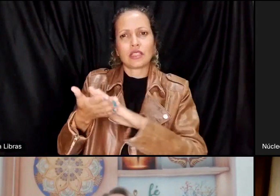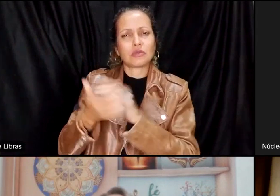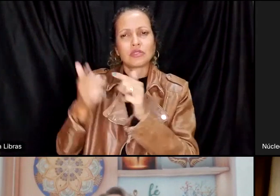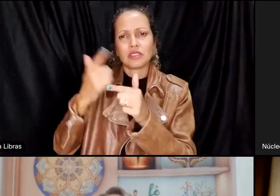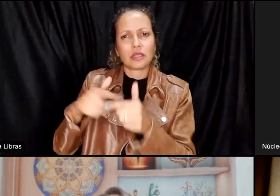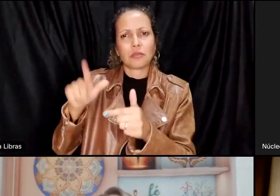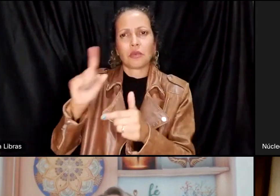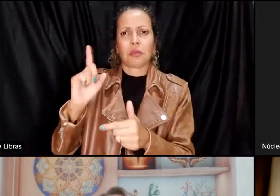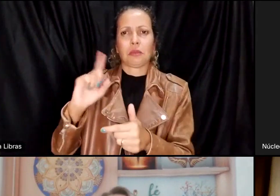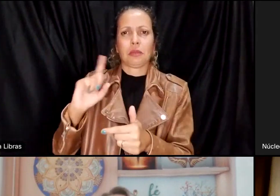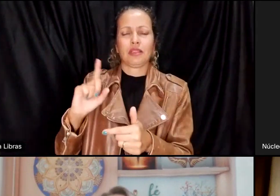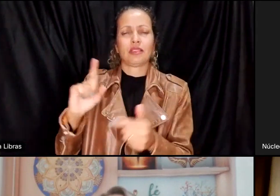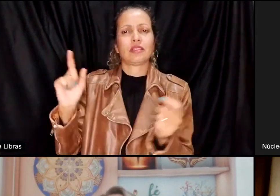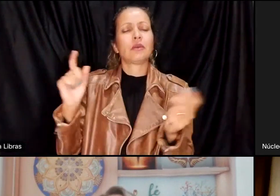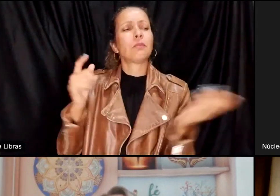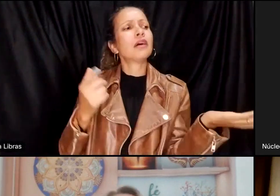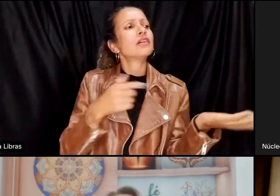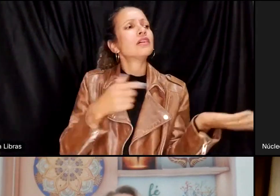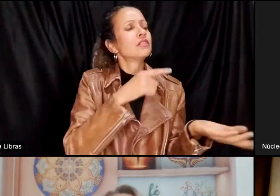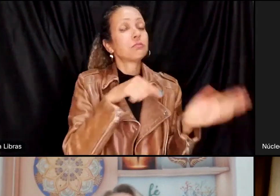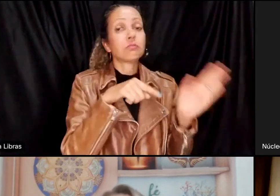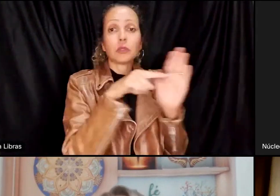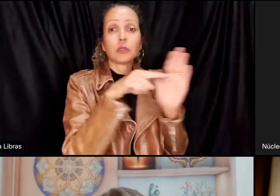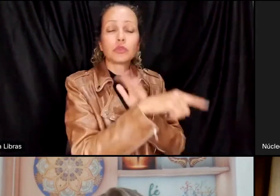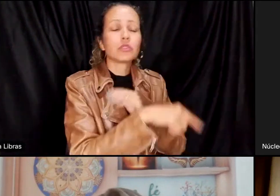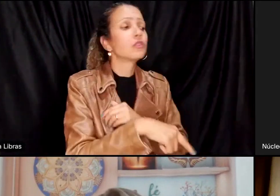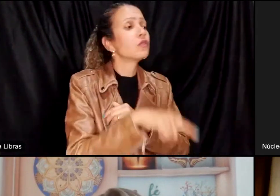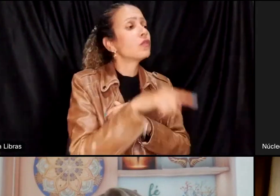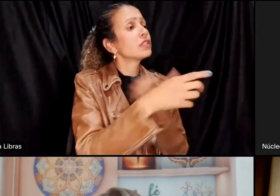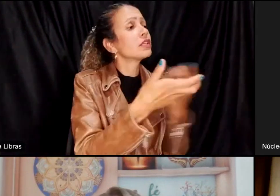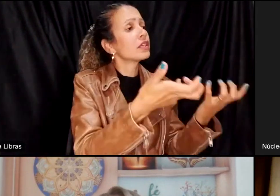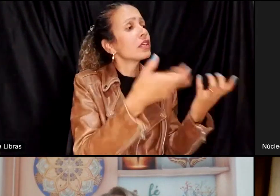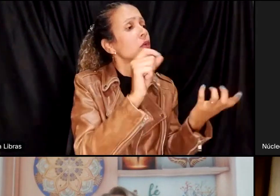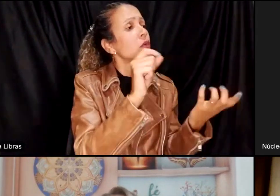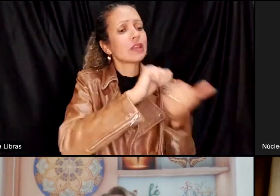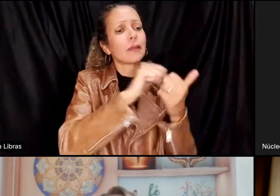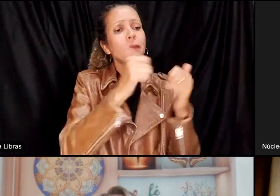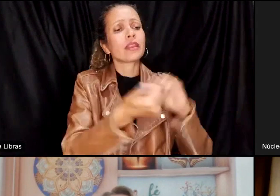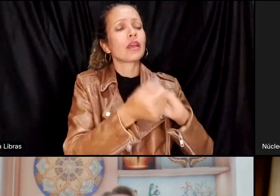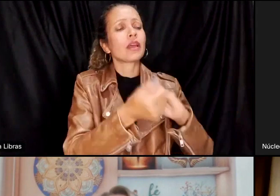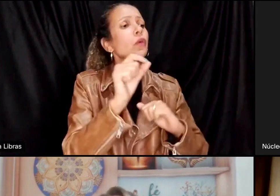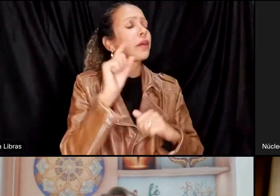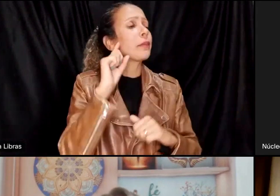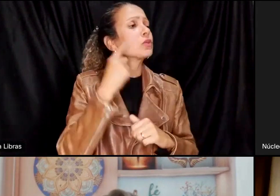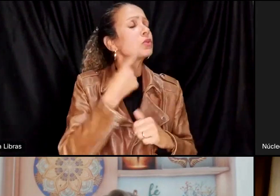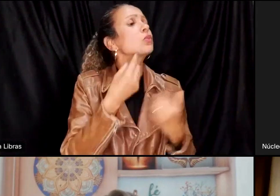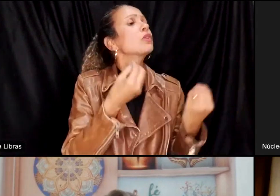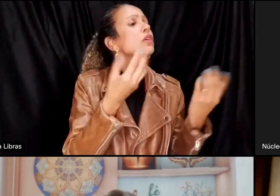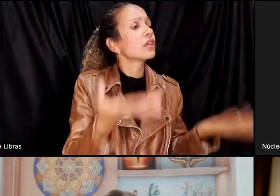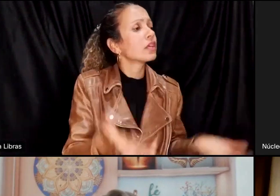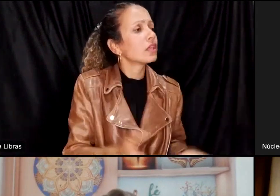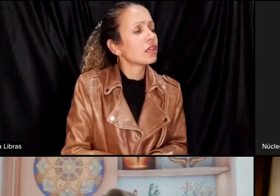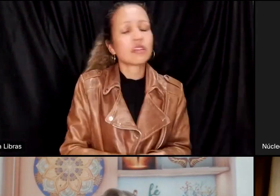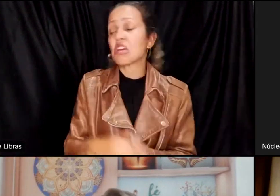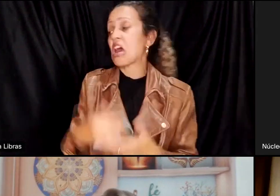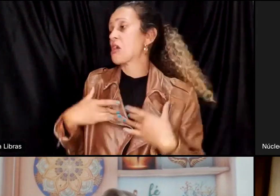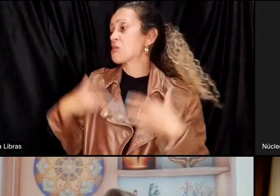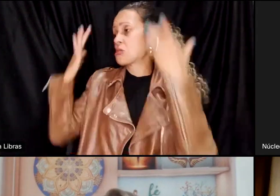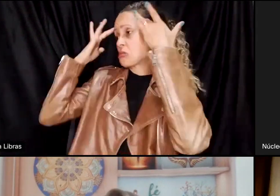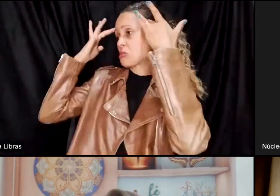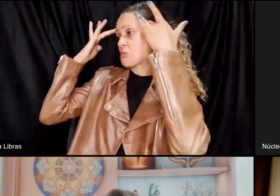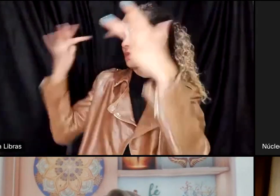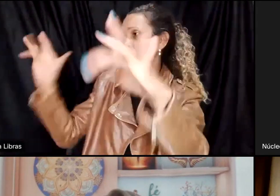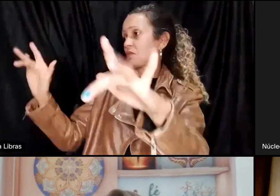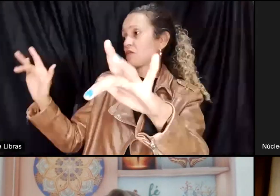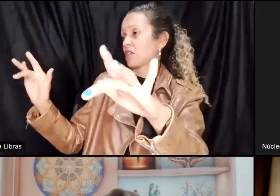você espera ter de adaptação para uma pessoa surda aqui, né? Aí, ele falou, ah, eu nem sei, mas eu não tenho